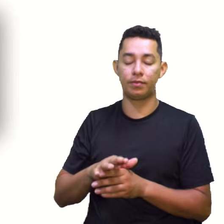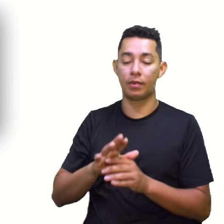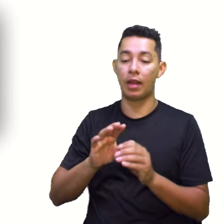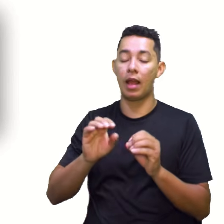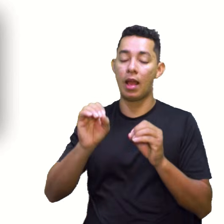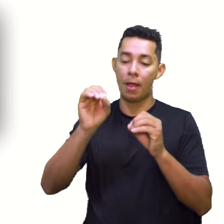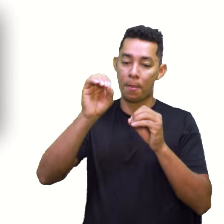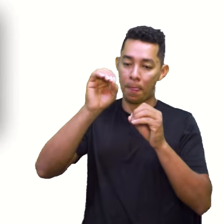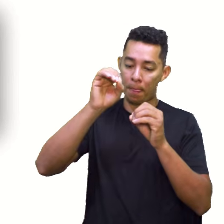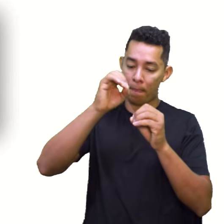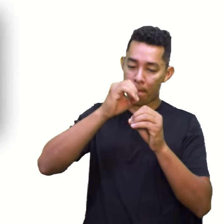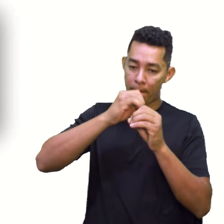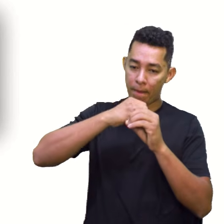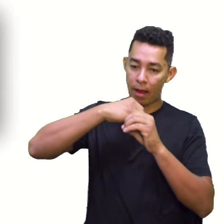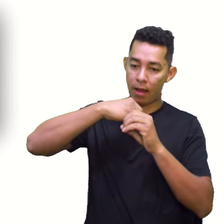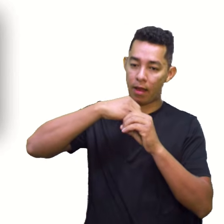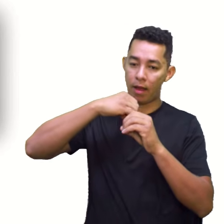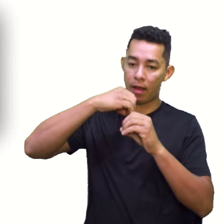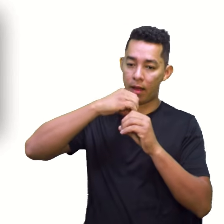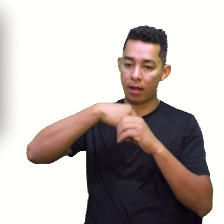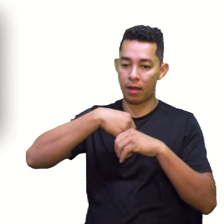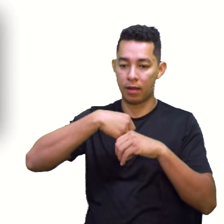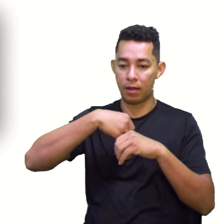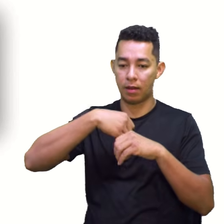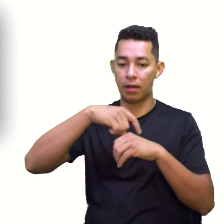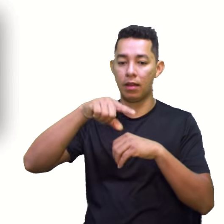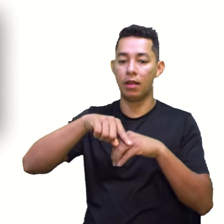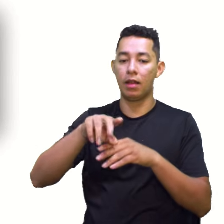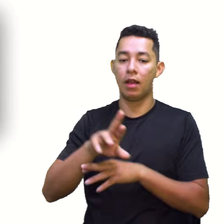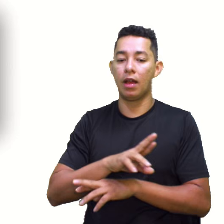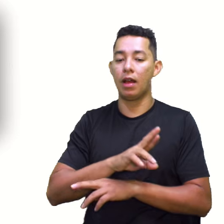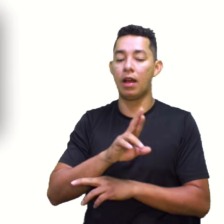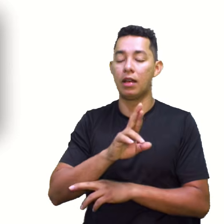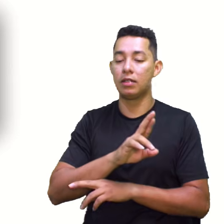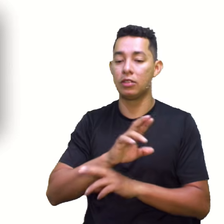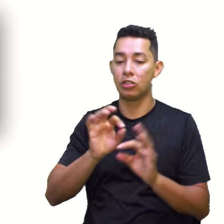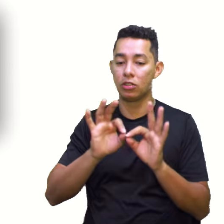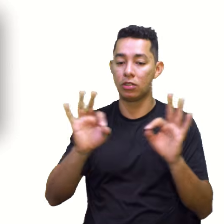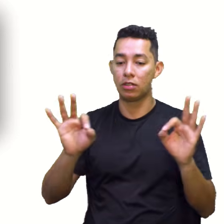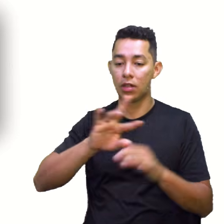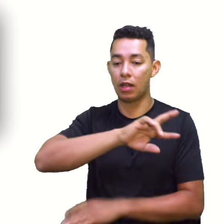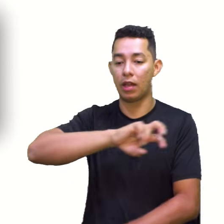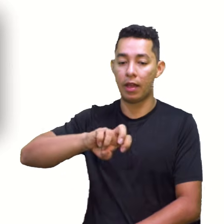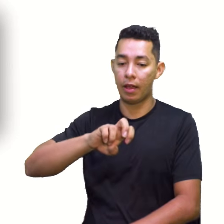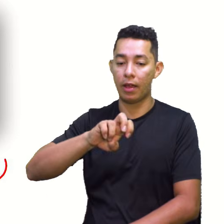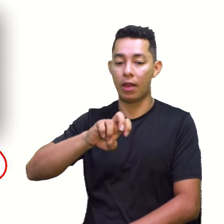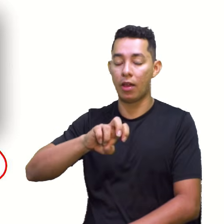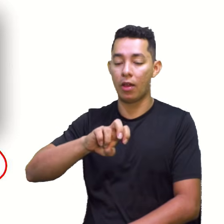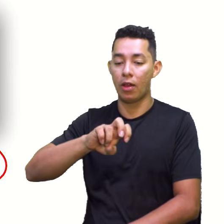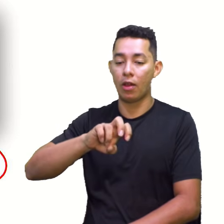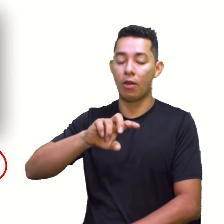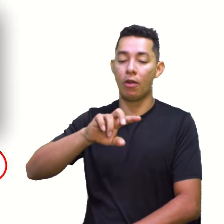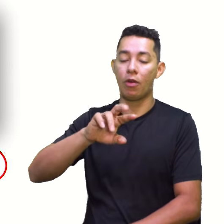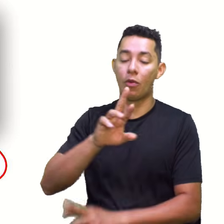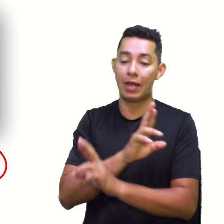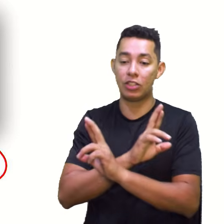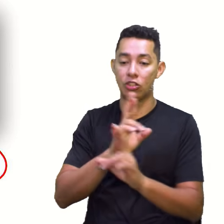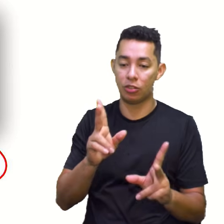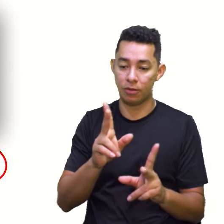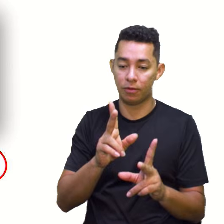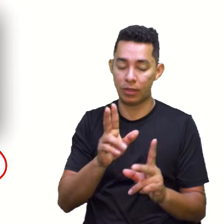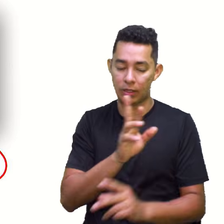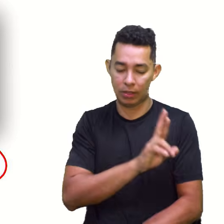à diferença entre os raios. Certo? Então, temos